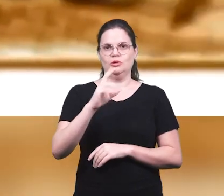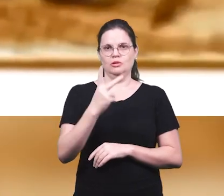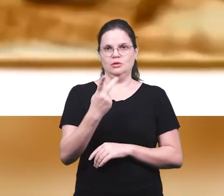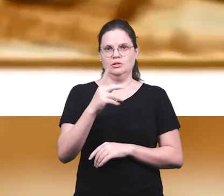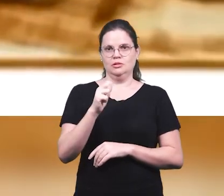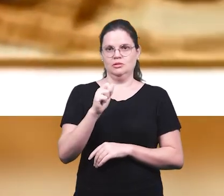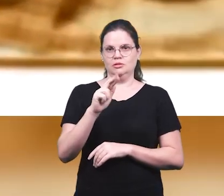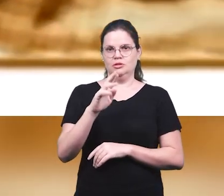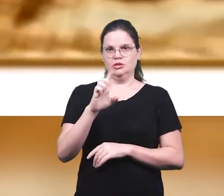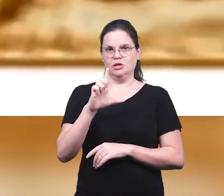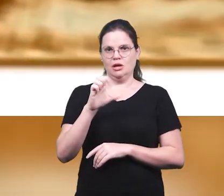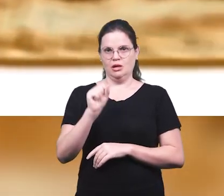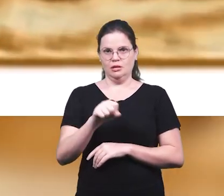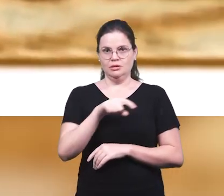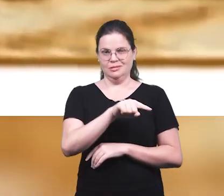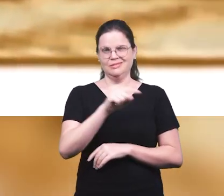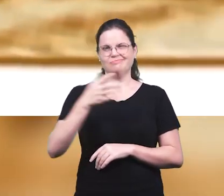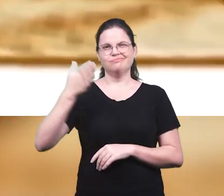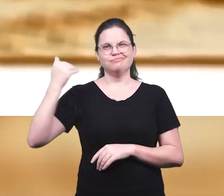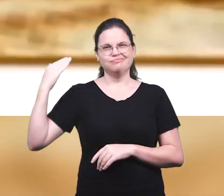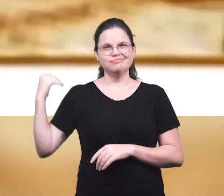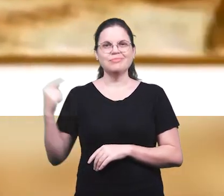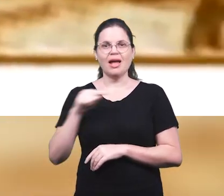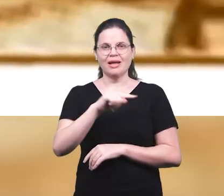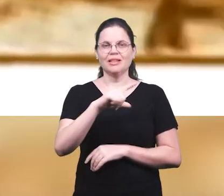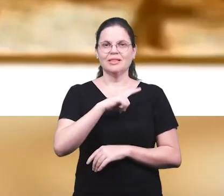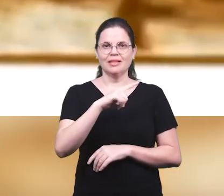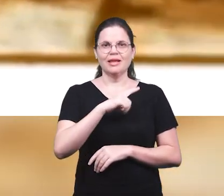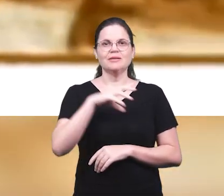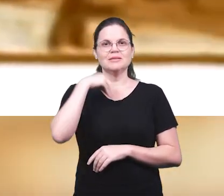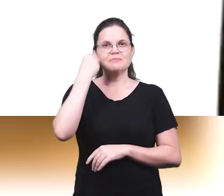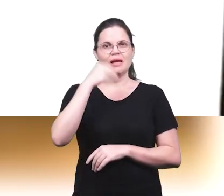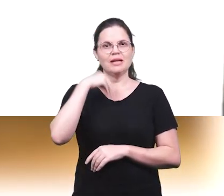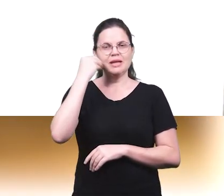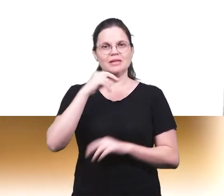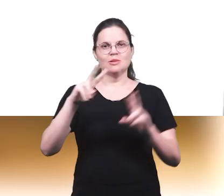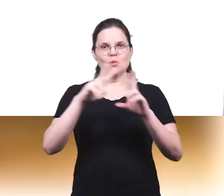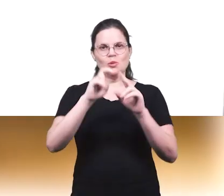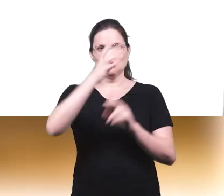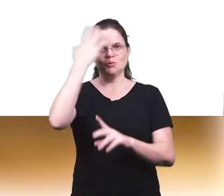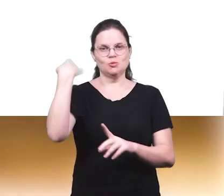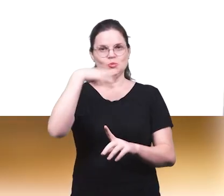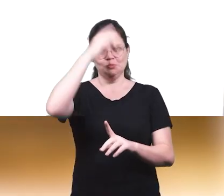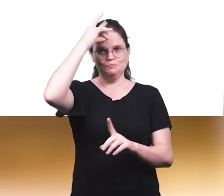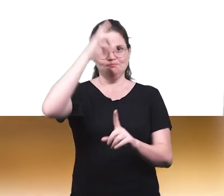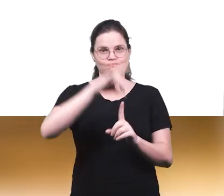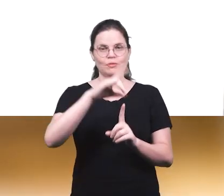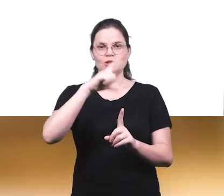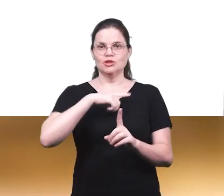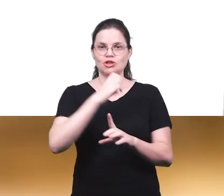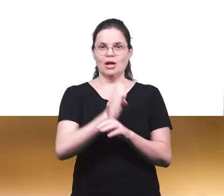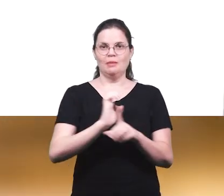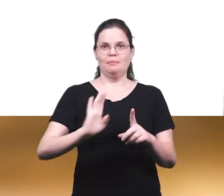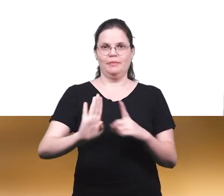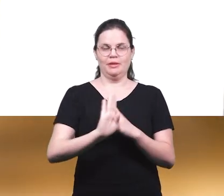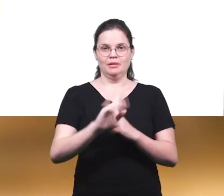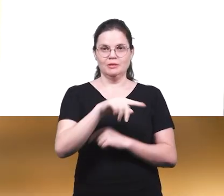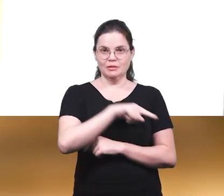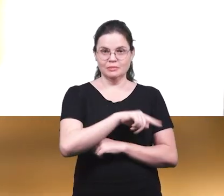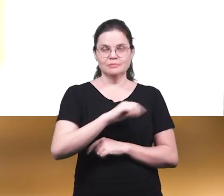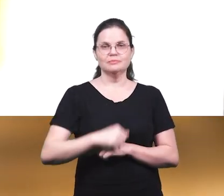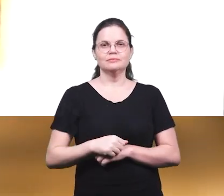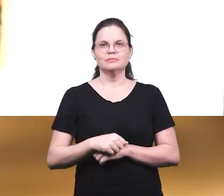Parham, que era um avivalista da época, era um pastor que tinha uma escola bíblica, e nessa